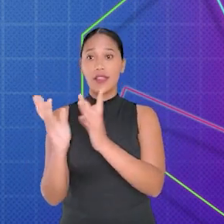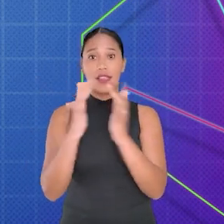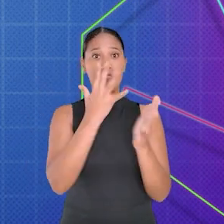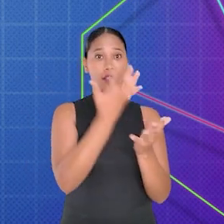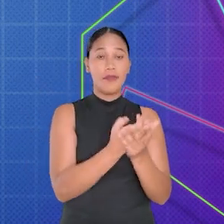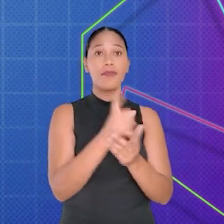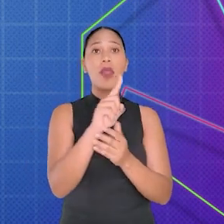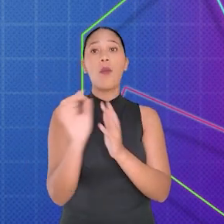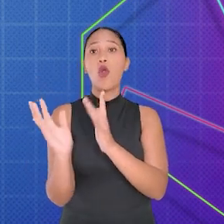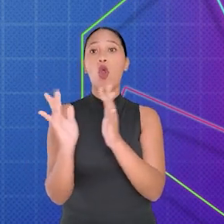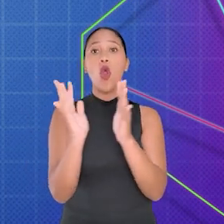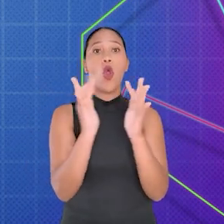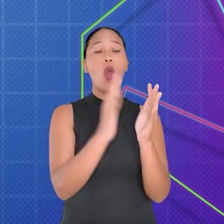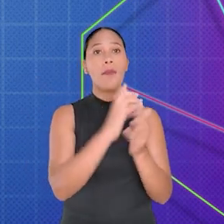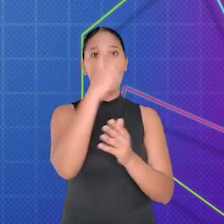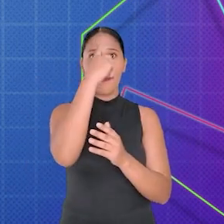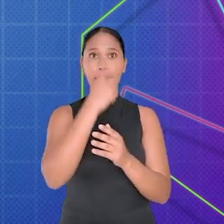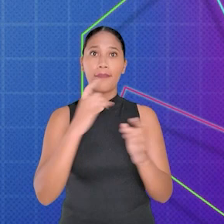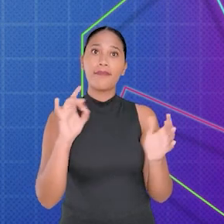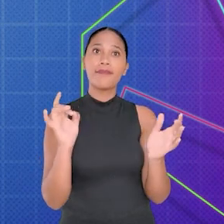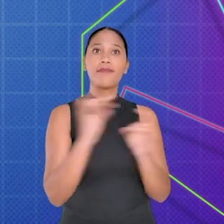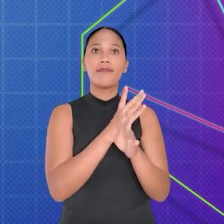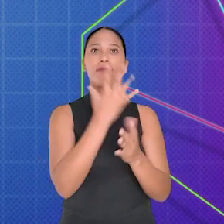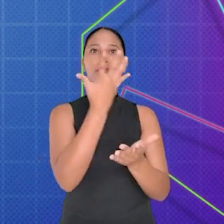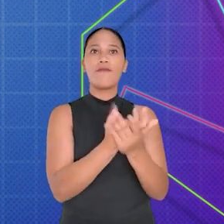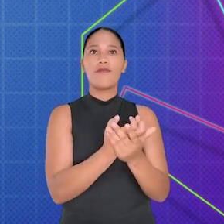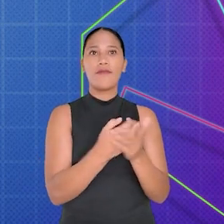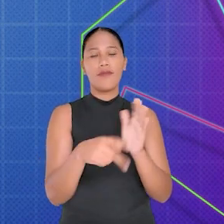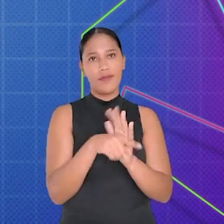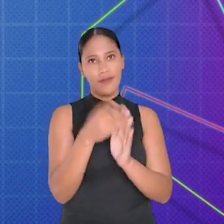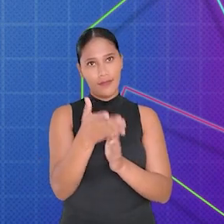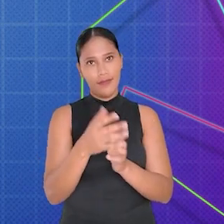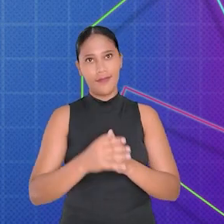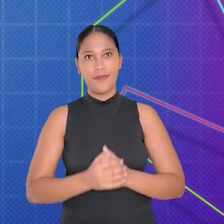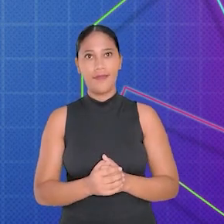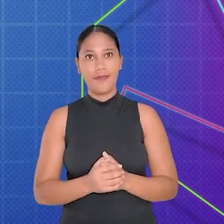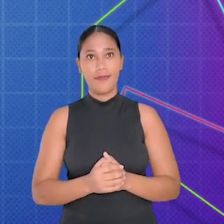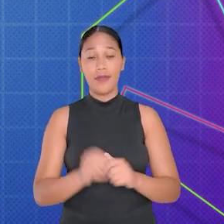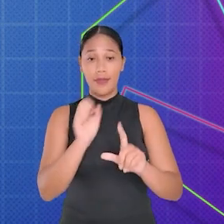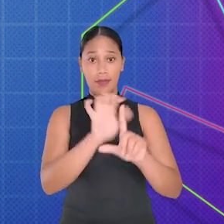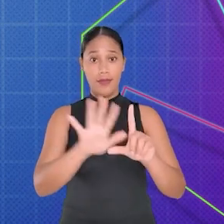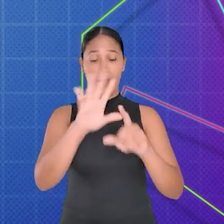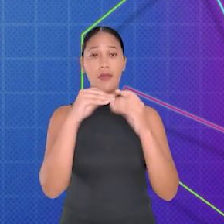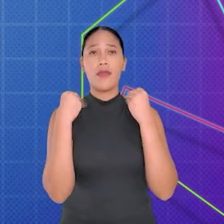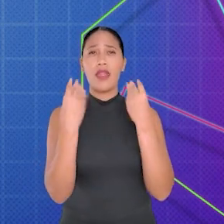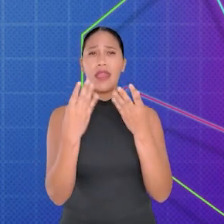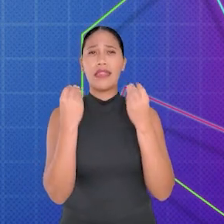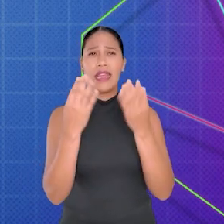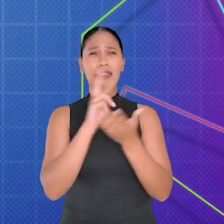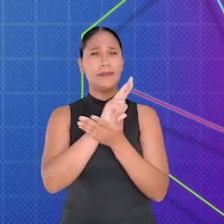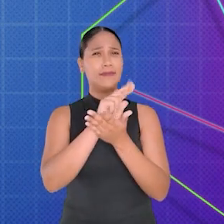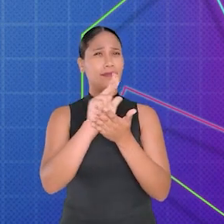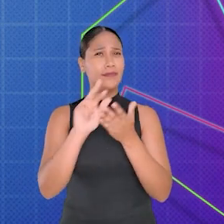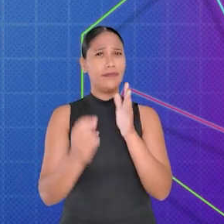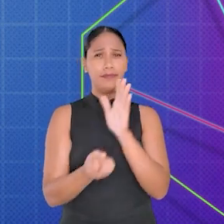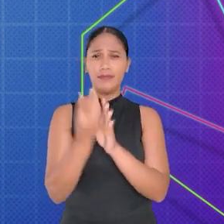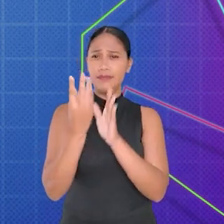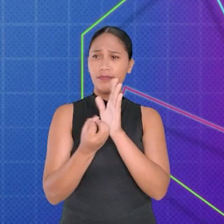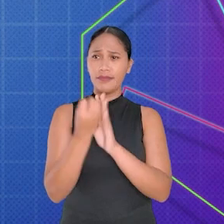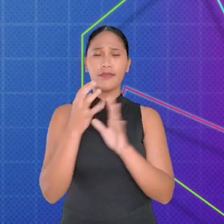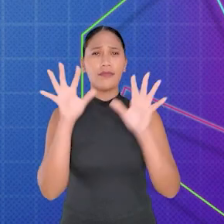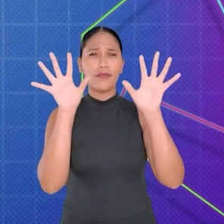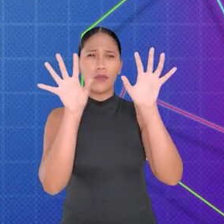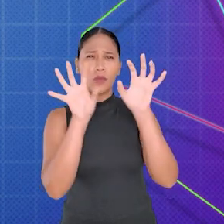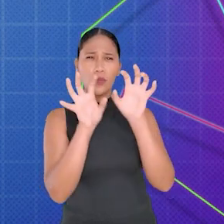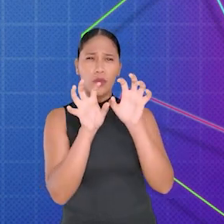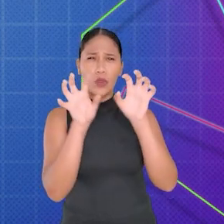final a partir do modelo iluminado. Blender oferece diversas ferramentas para criar e ajustar a iluminação em um ambiente 3D. Os usuários